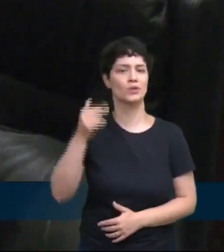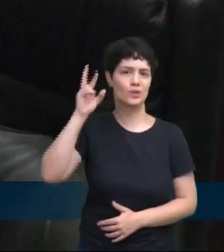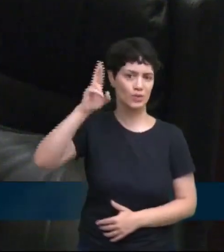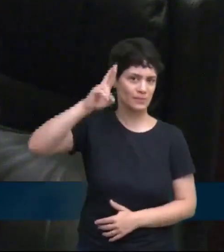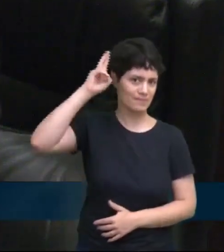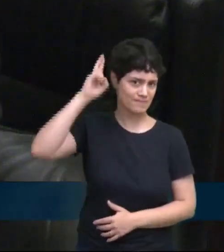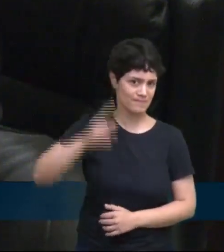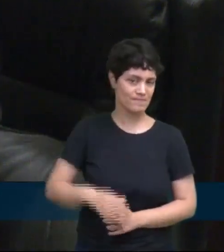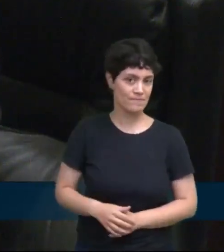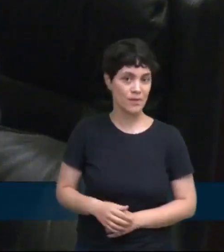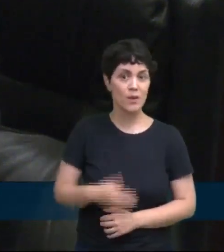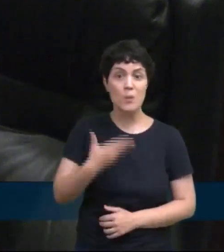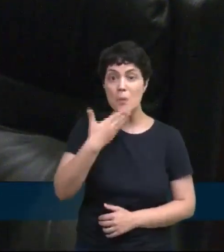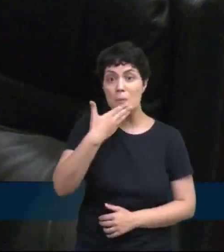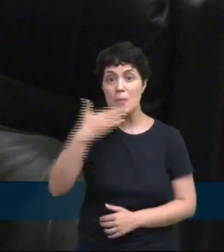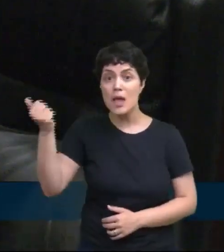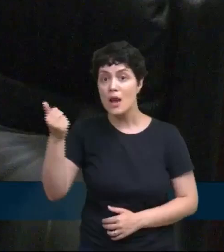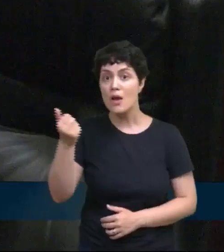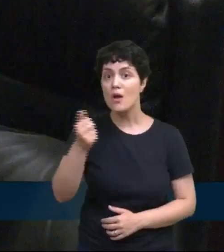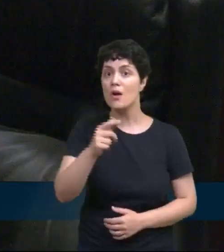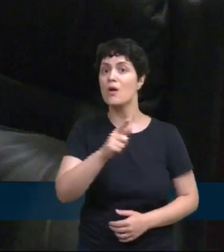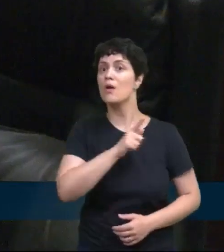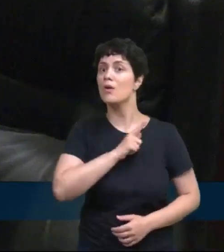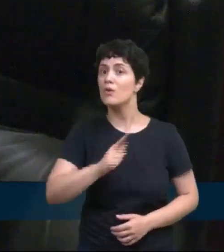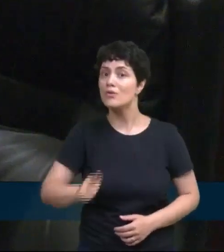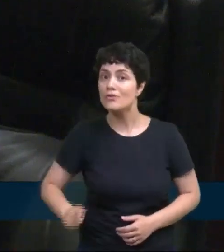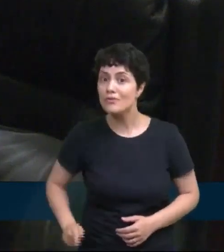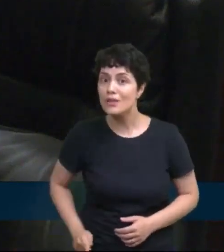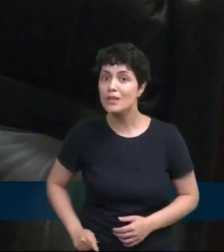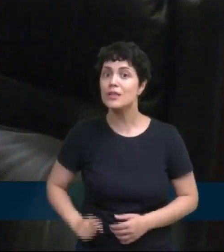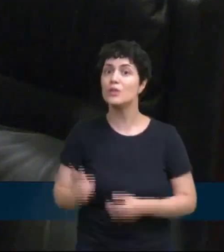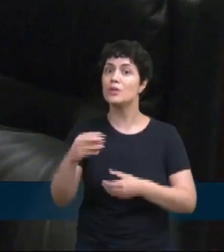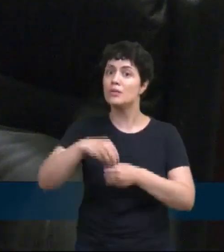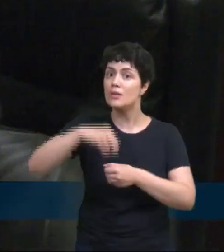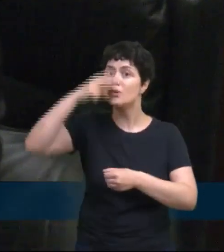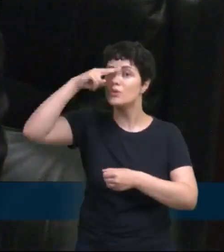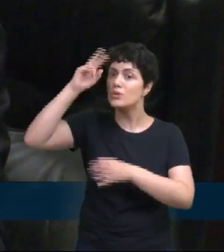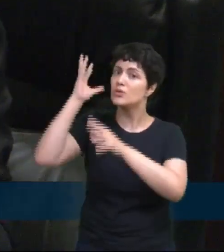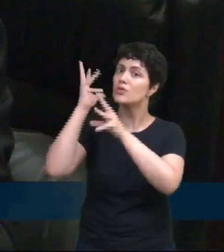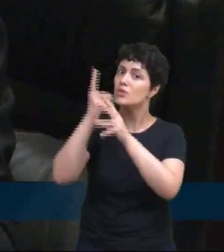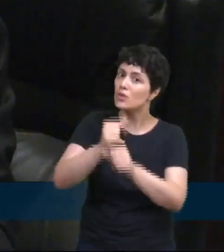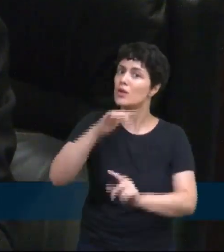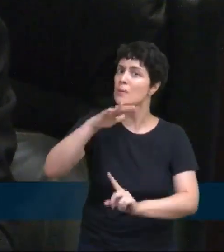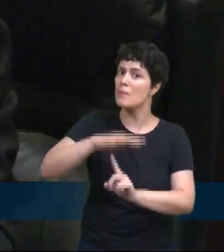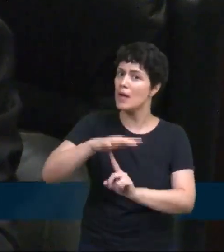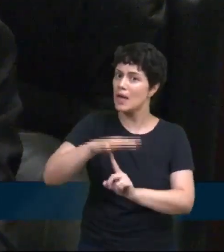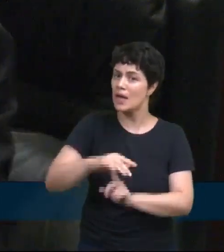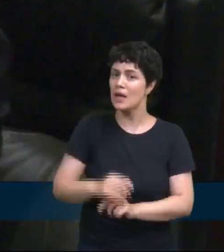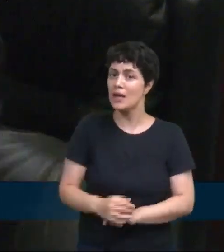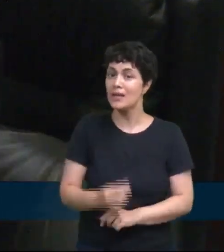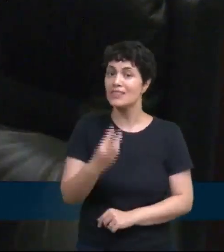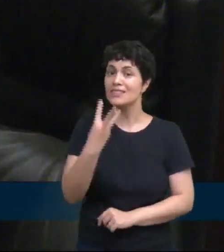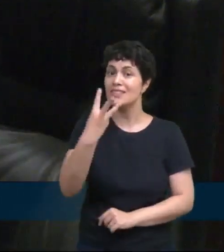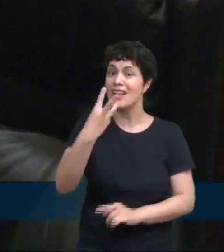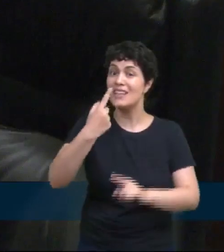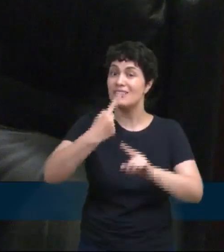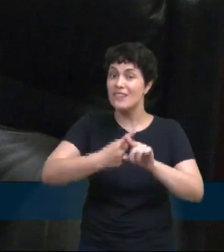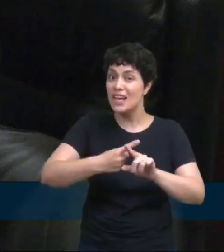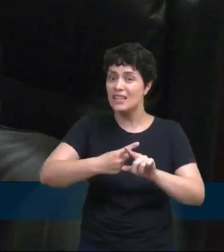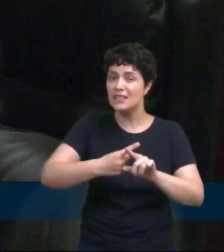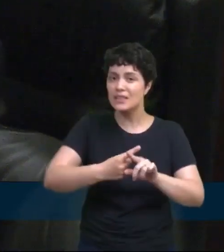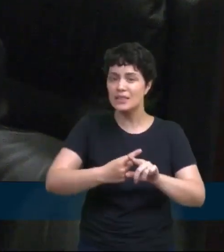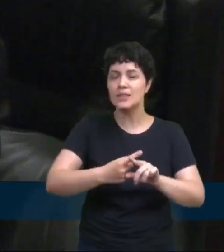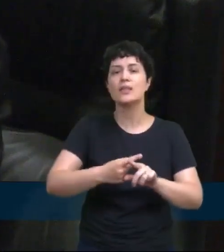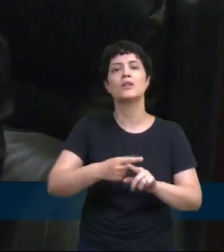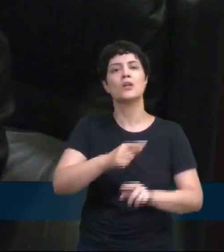O melhor governador que o Paraná já teve. Foram 3 mandatos delegados pelo povo